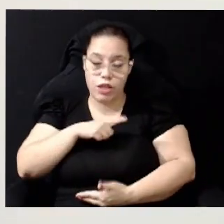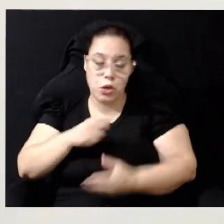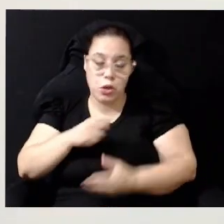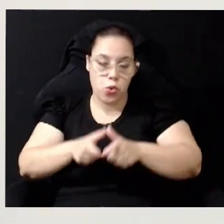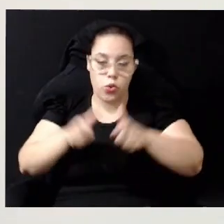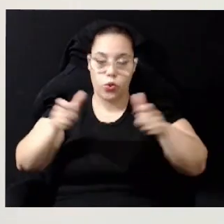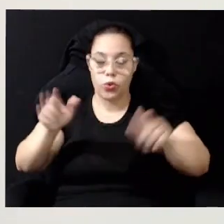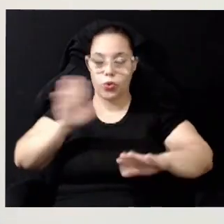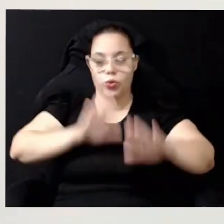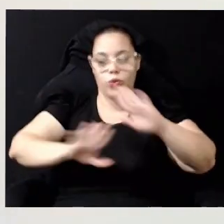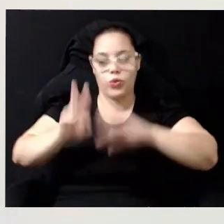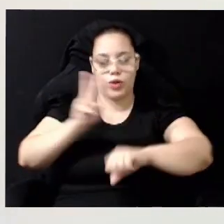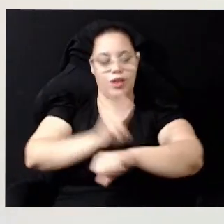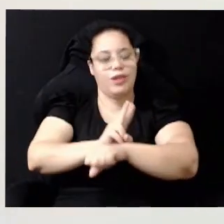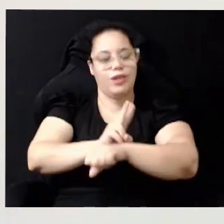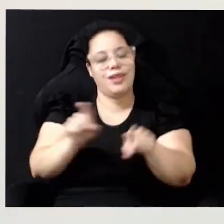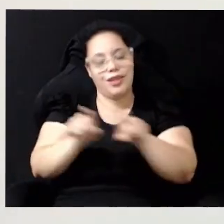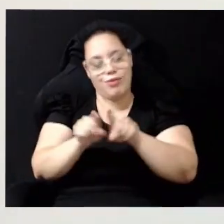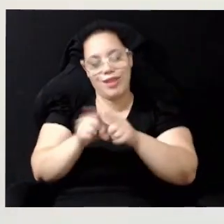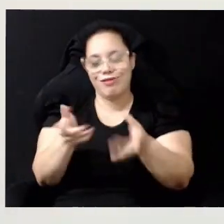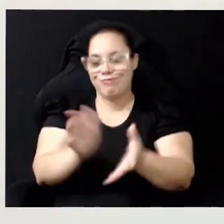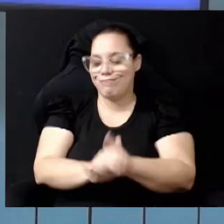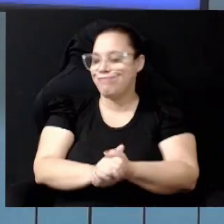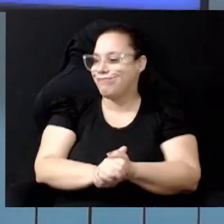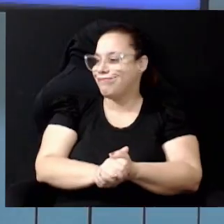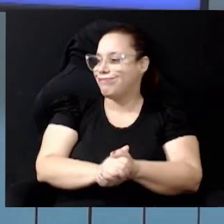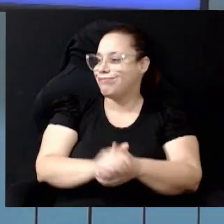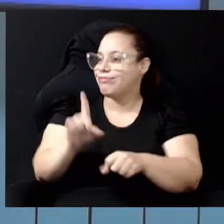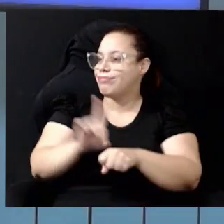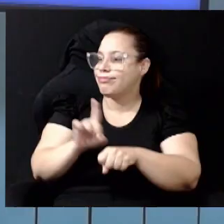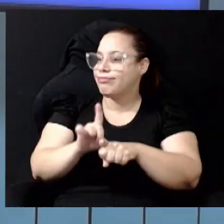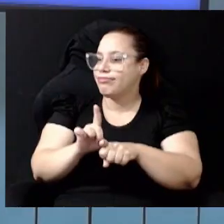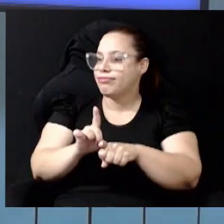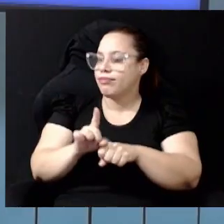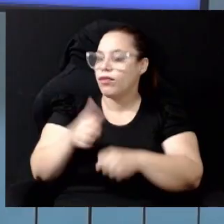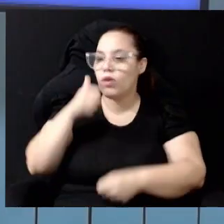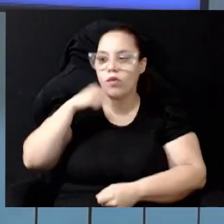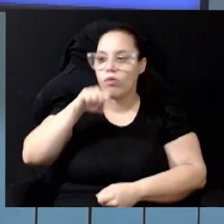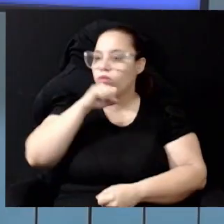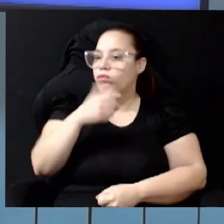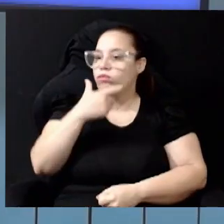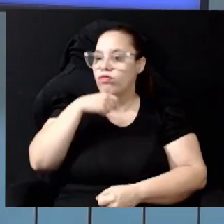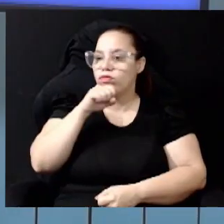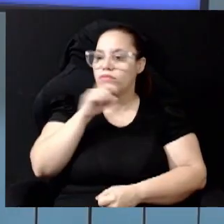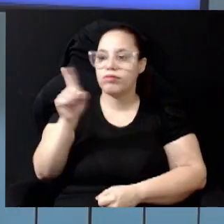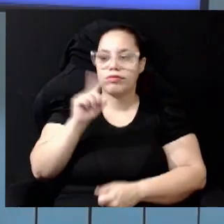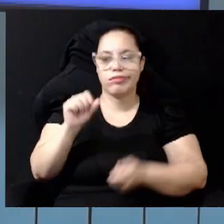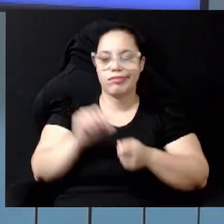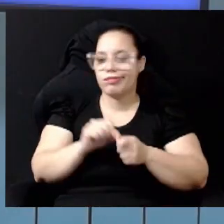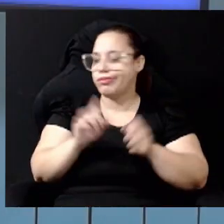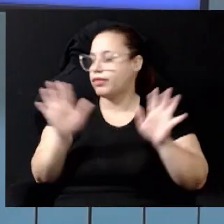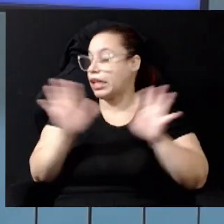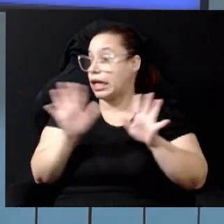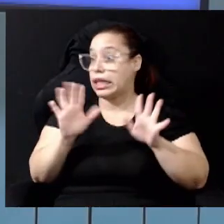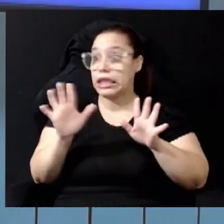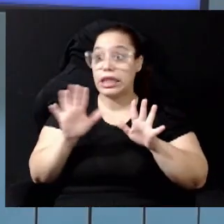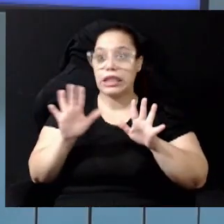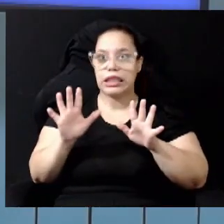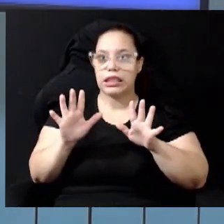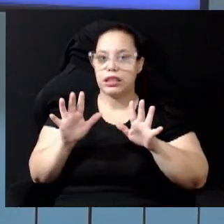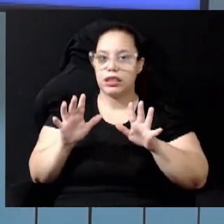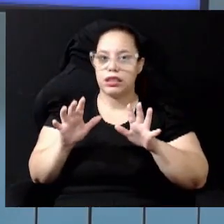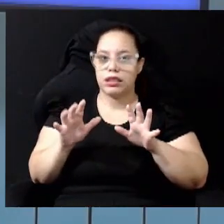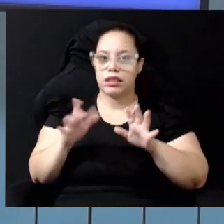importante cuidar de si também. E, doutor, o que os pais não devem fazer em nenhuma hipótese quando